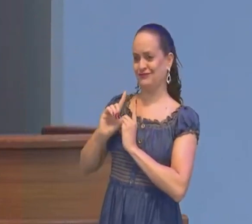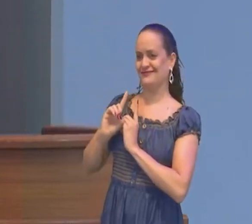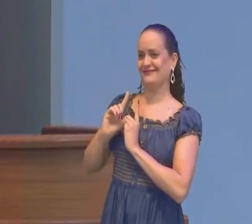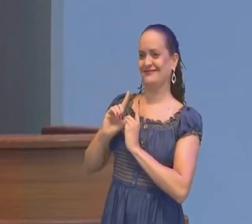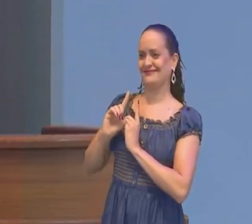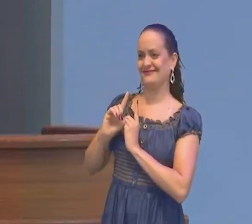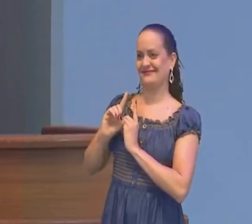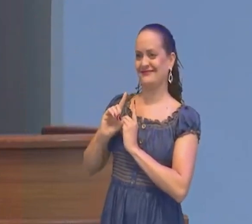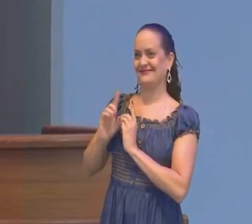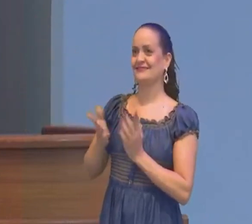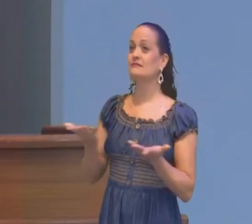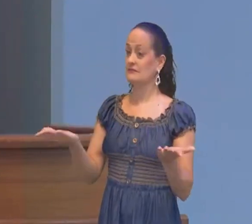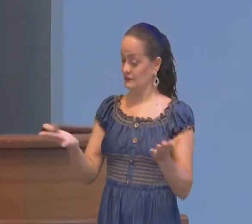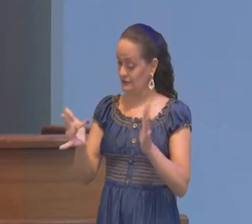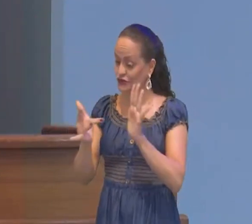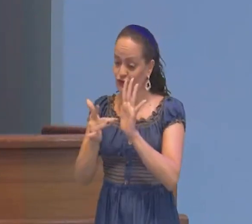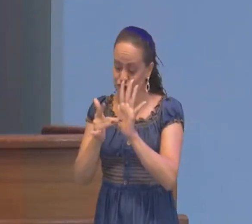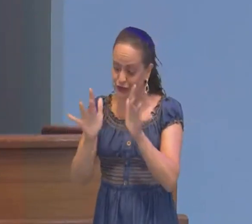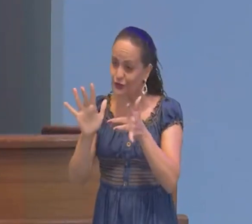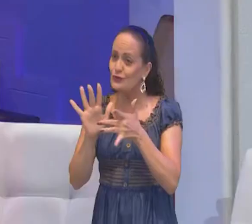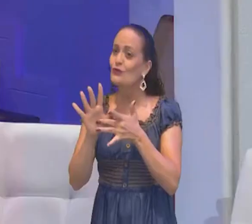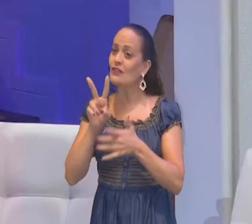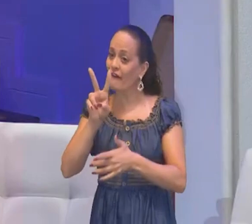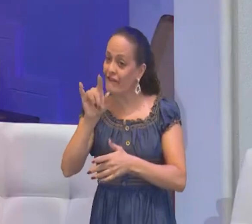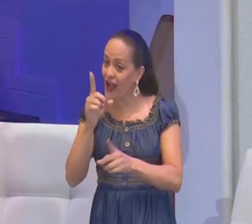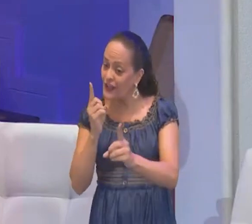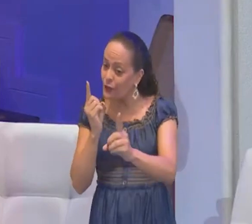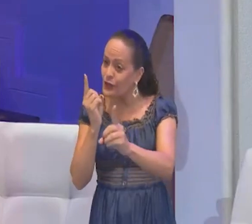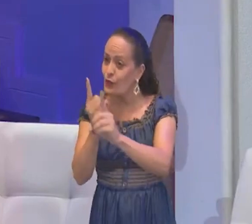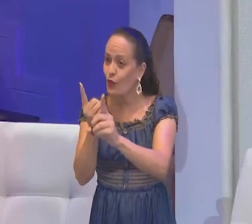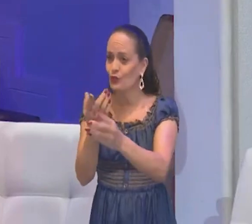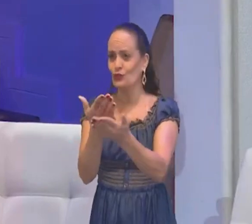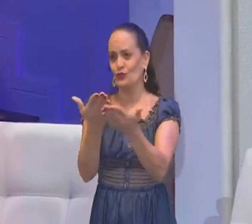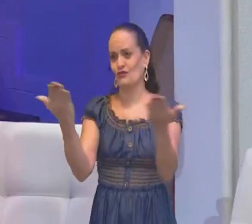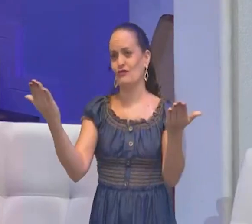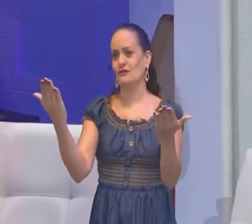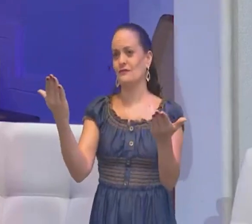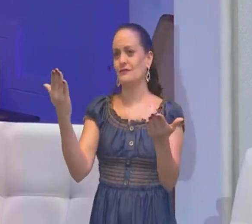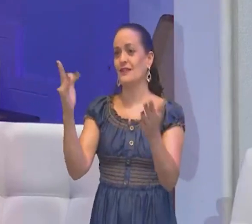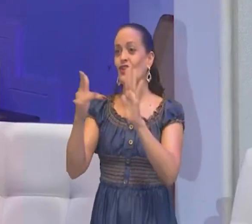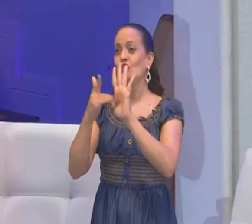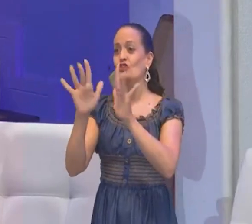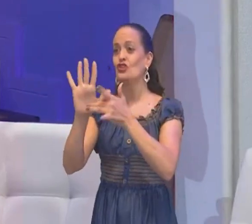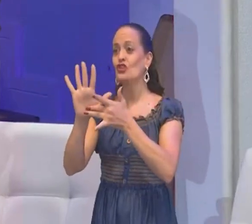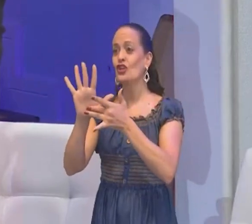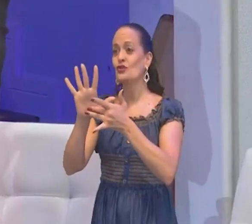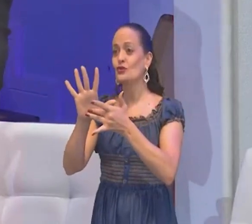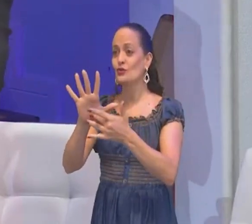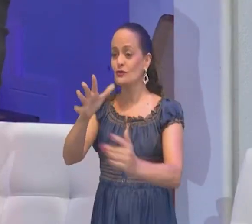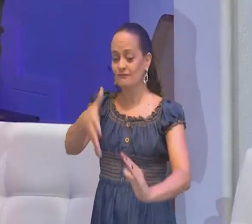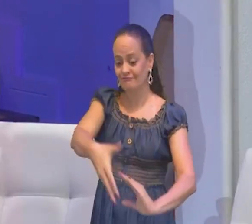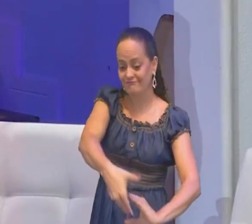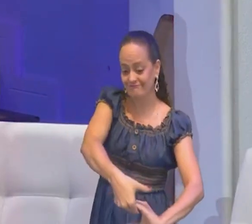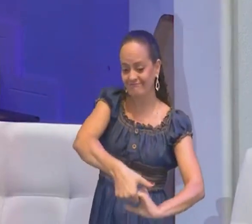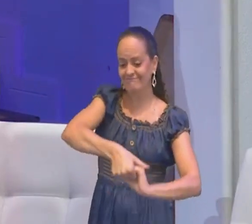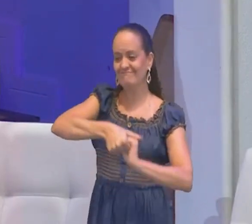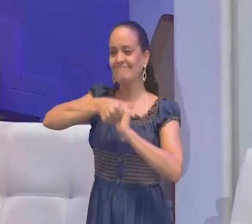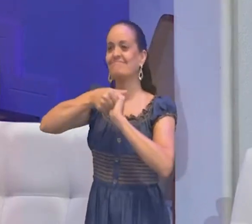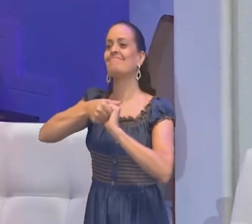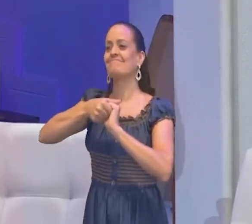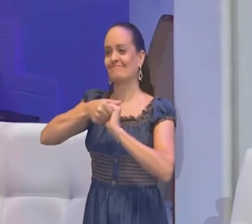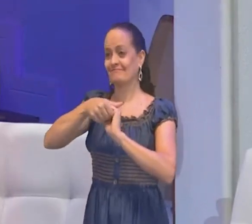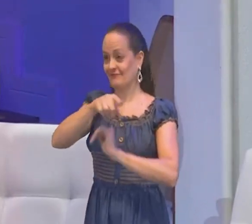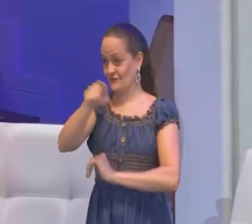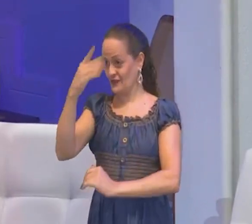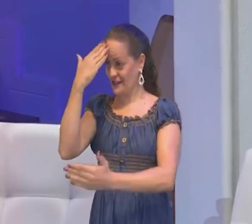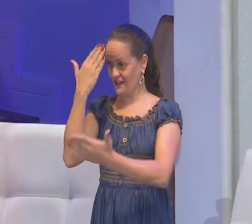queridos, Jesus vem ao nosso encontro, ele está com as mãos estendidas para todos aqueles que nele